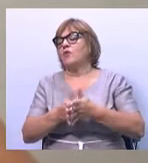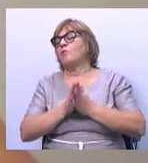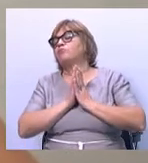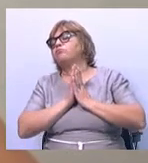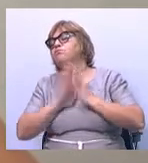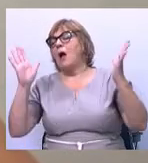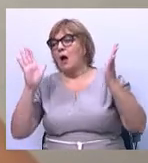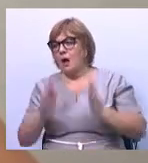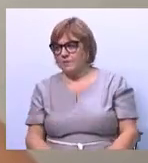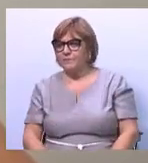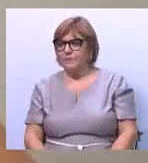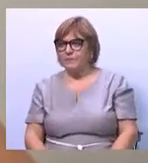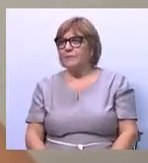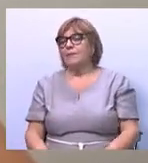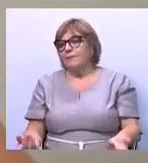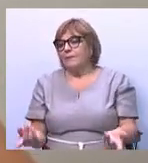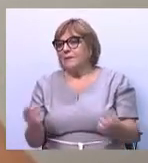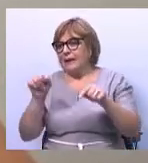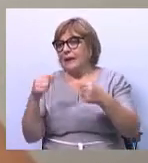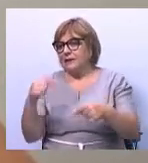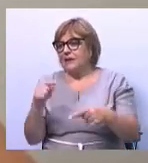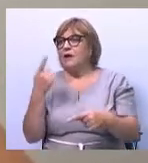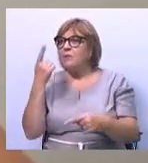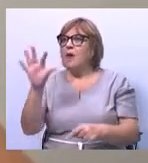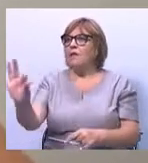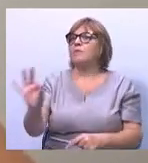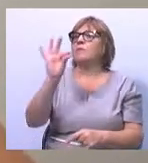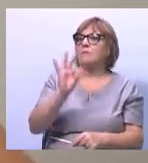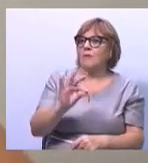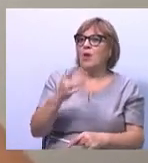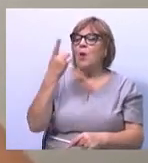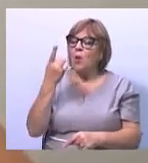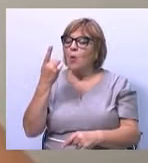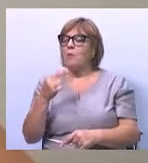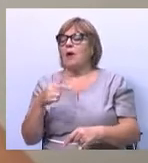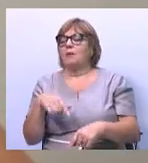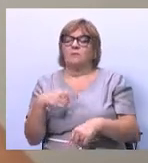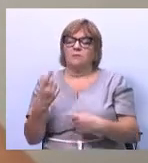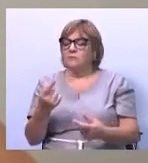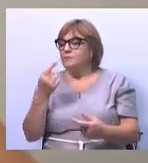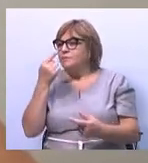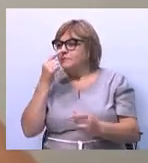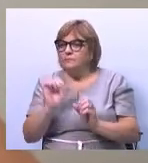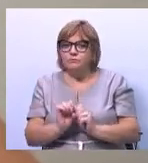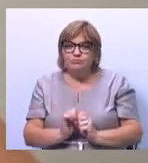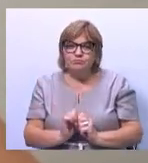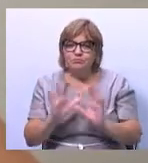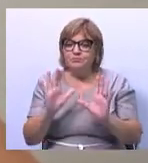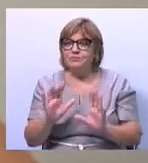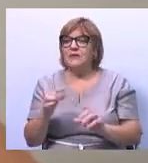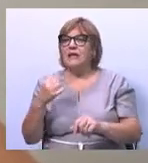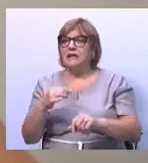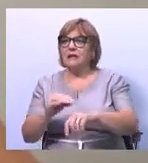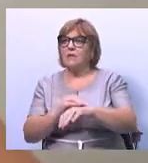fabulosa. Lá está o facto de nós podermos fazer uma utilização, uma aplicação tópica, uma difusão. Na aplicação